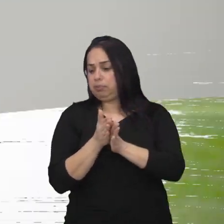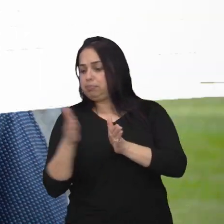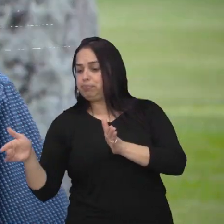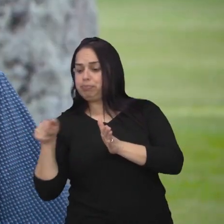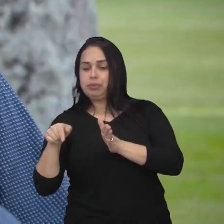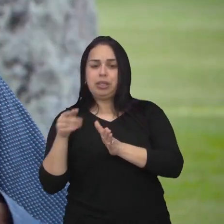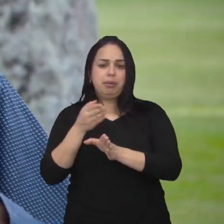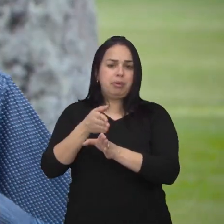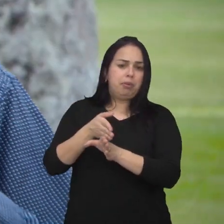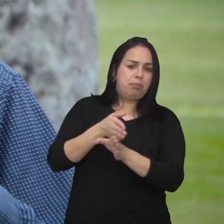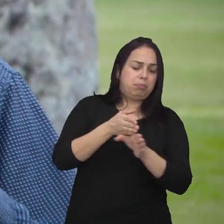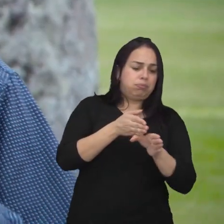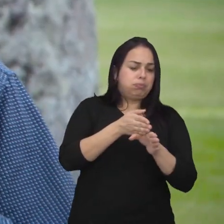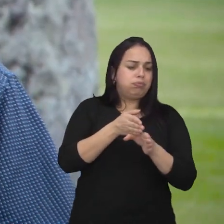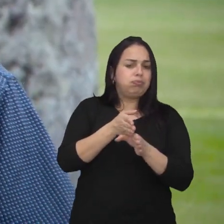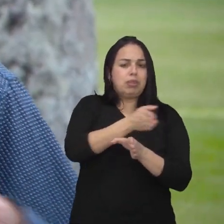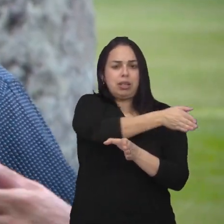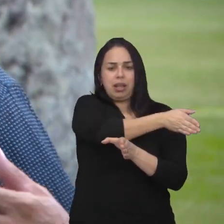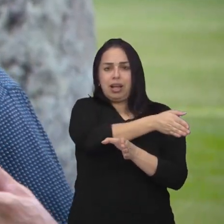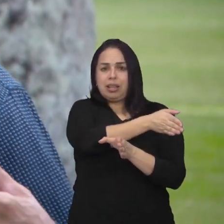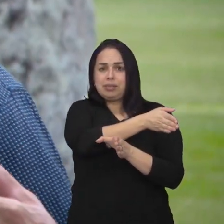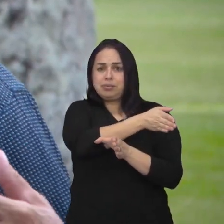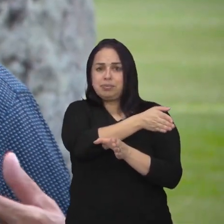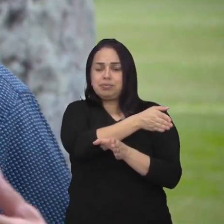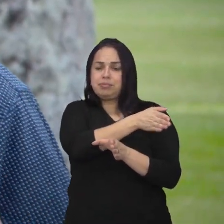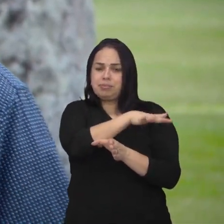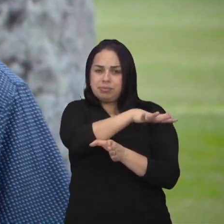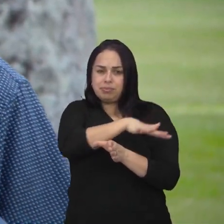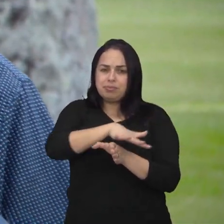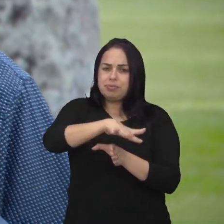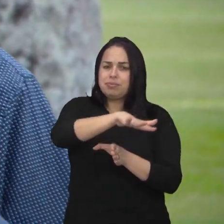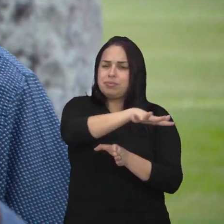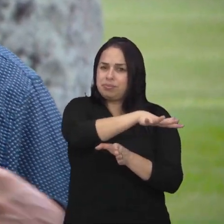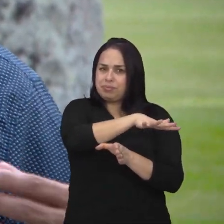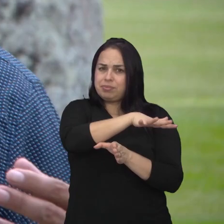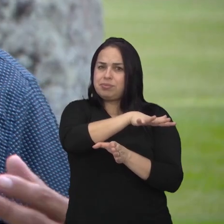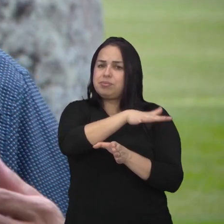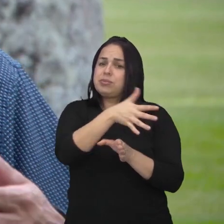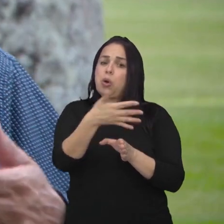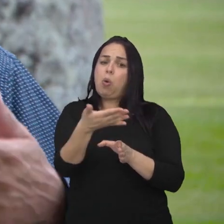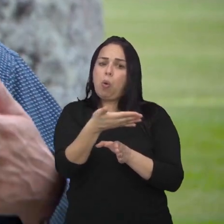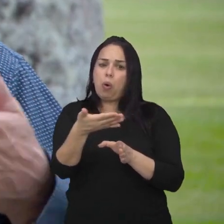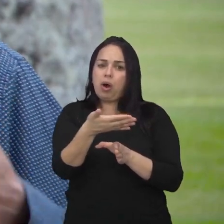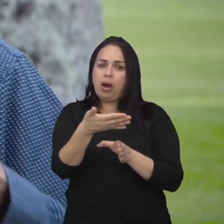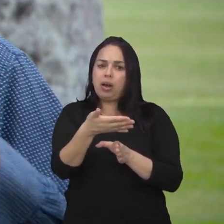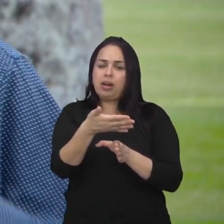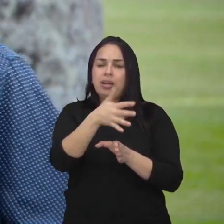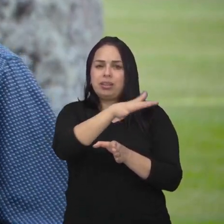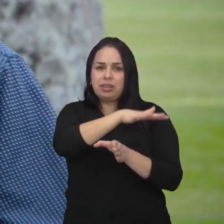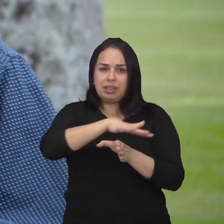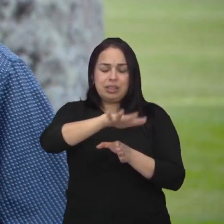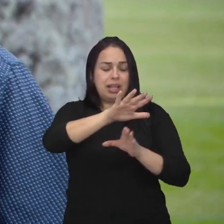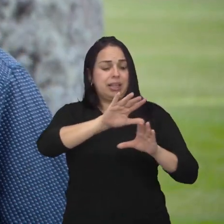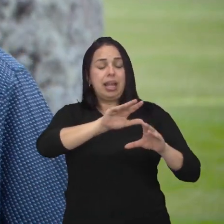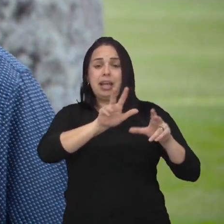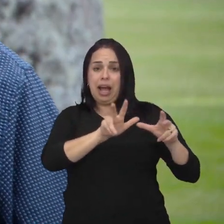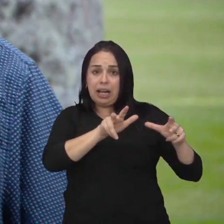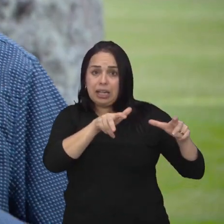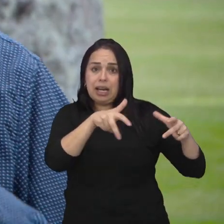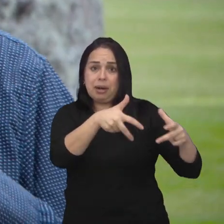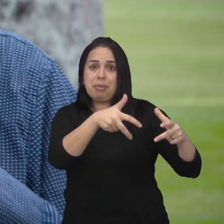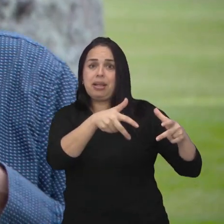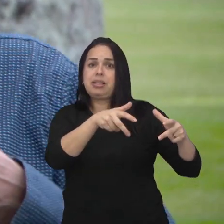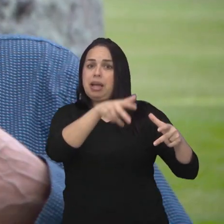cá, pegando inclusive o que é o córrego Lago Vapés, aquele córrego que hoje está canalizado atrás da Câmara e da